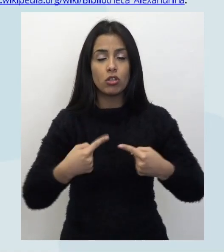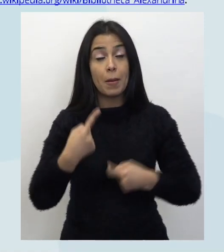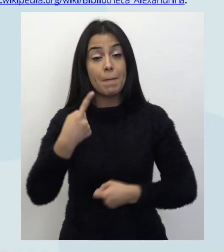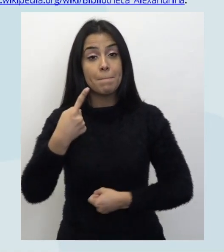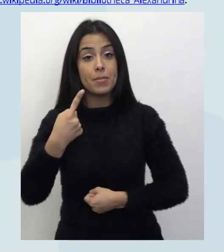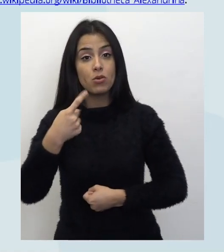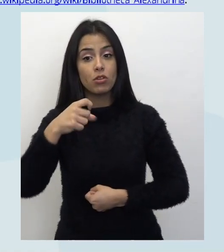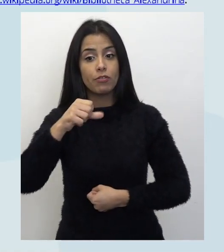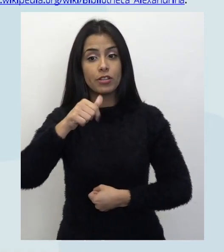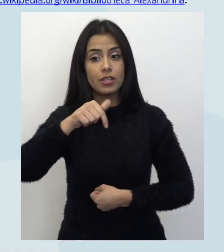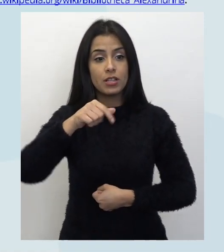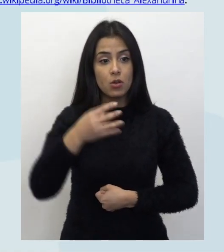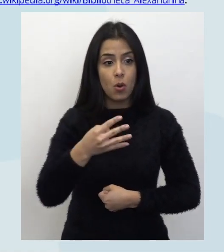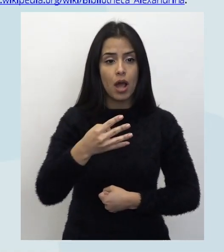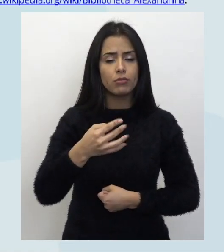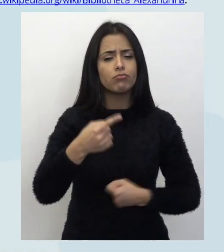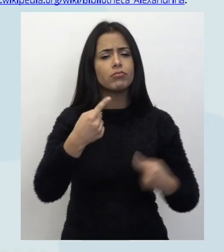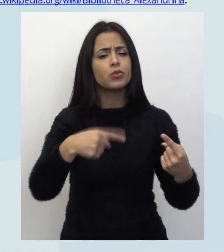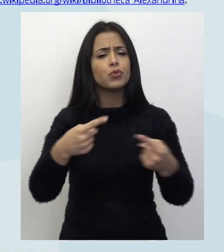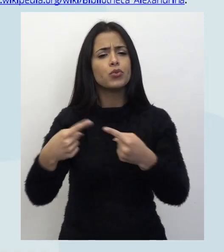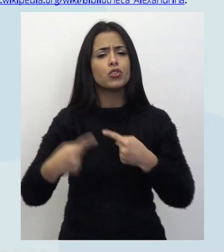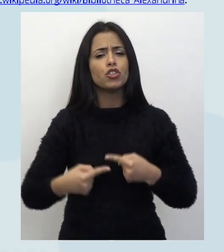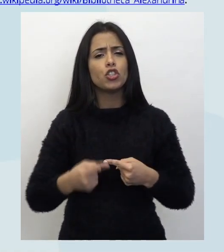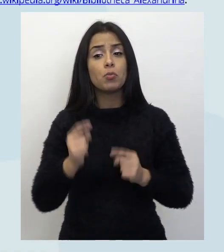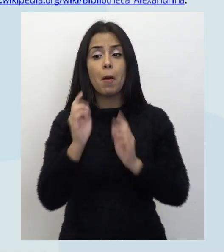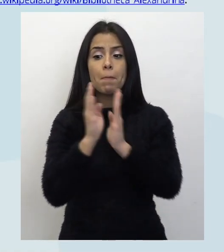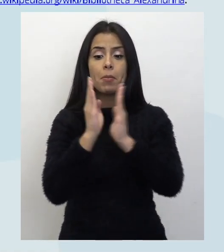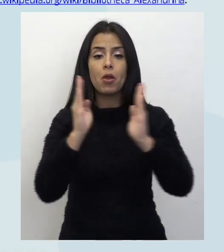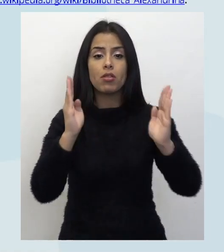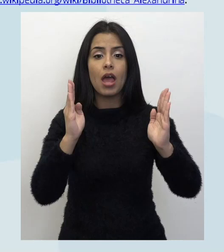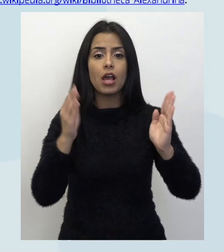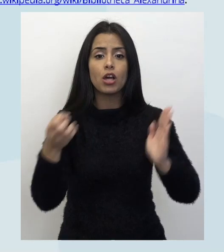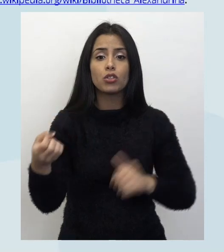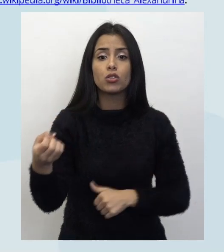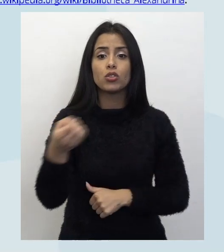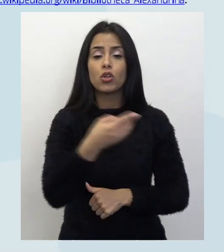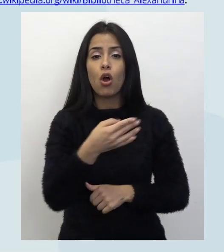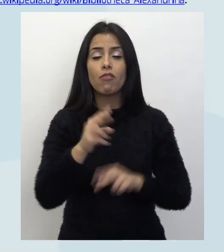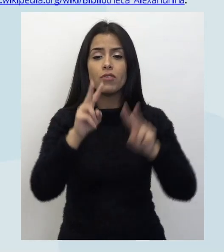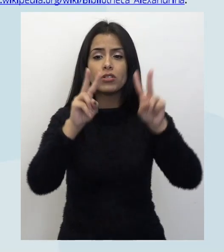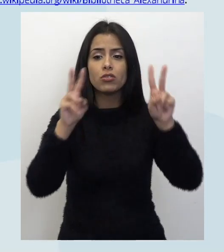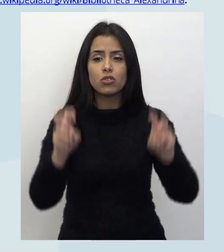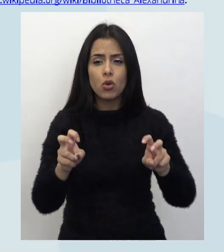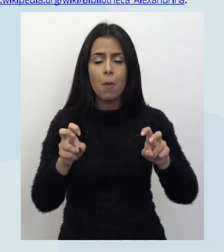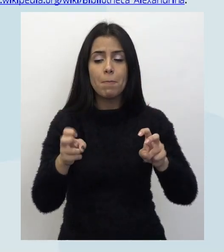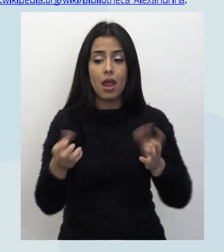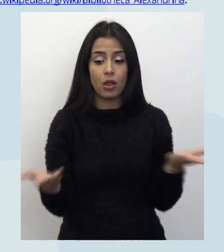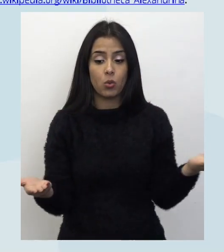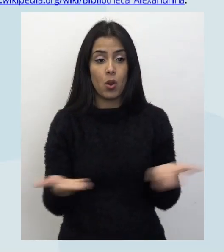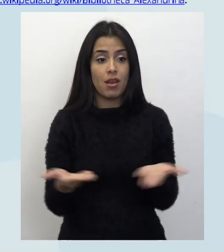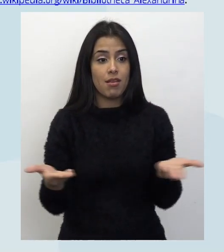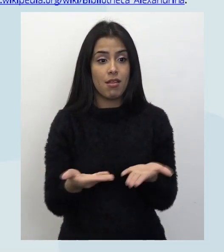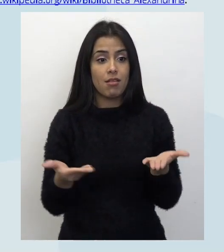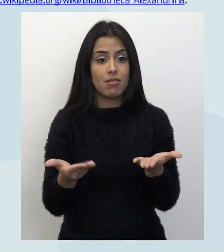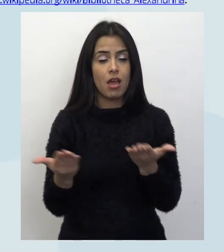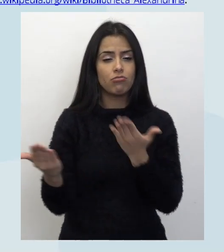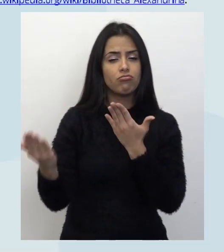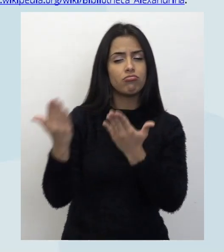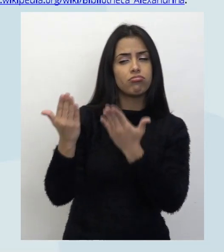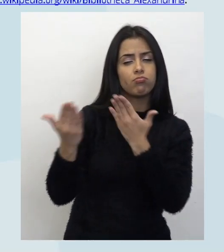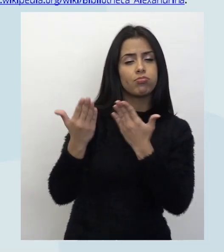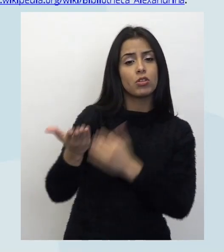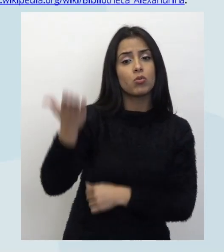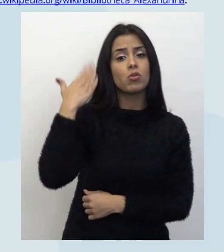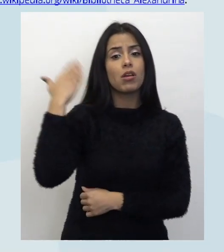pudesse representar na atualidade o esplendor da antiga, transformando a cidade novamente em